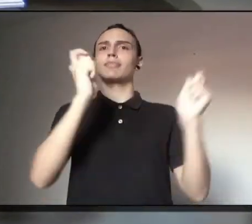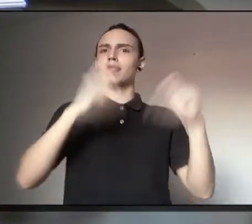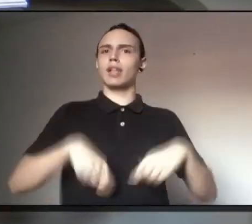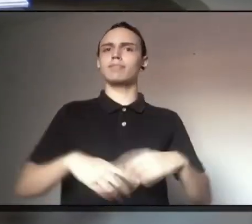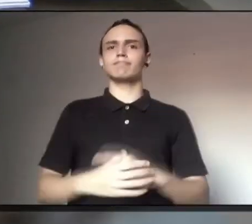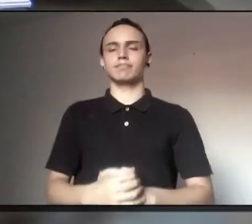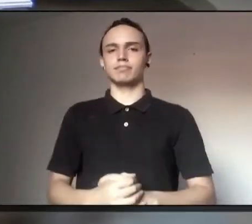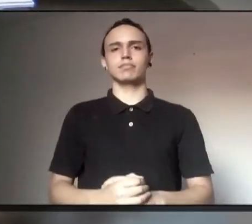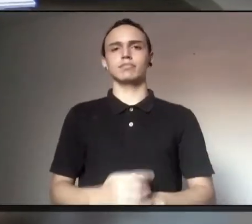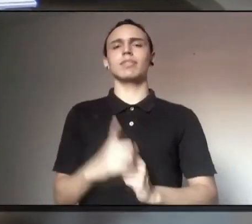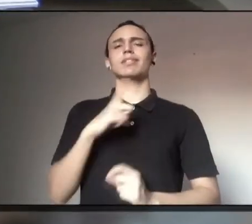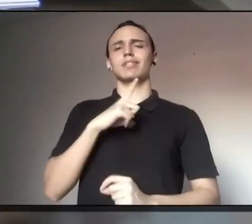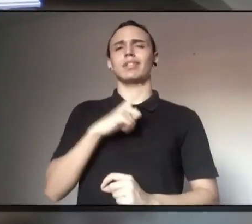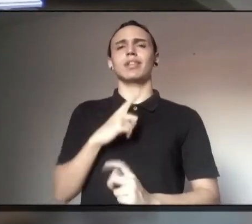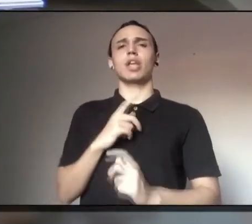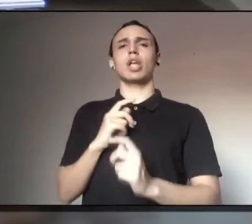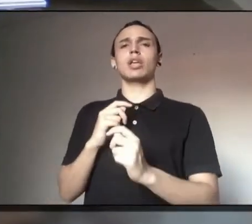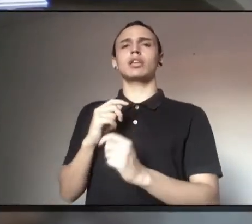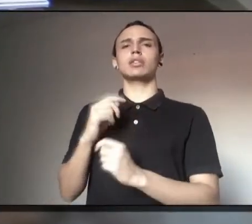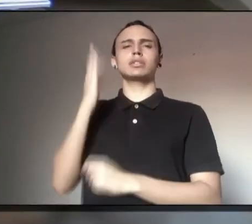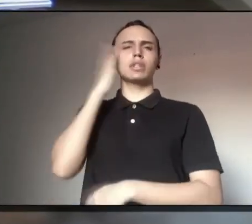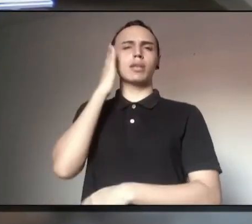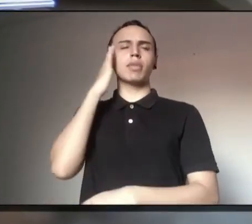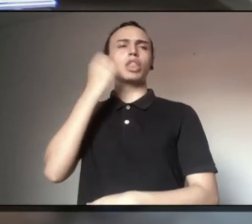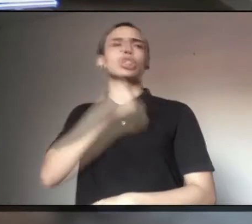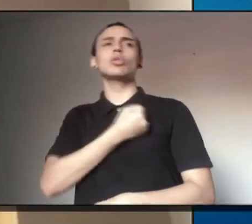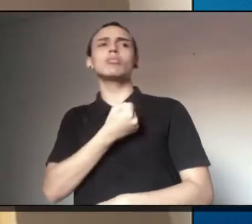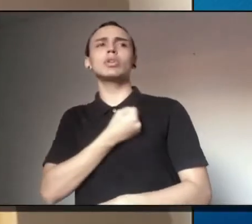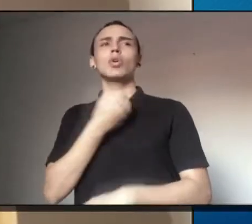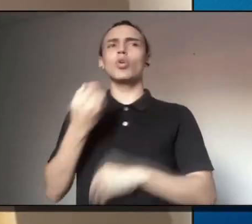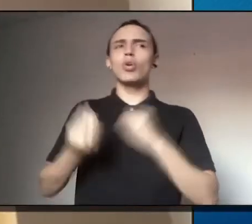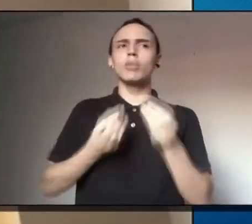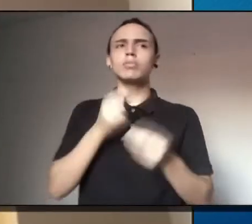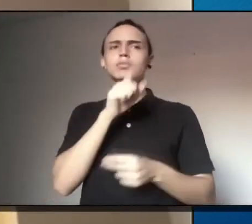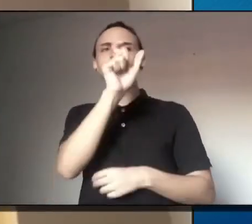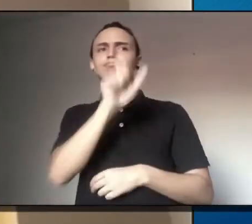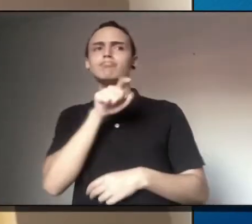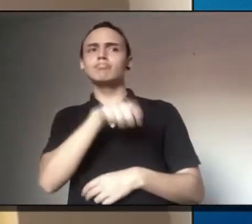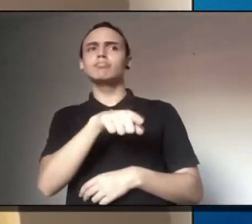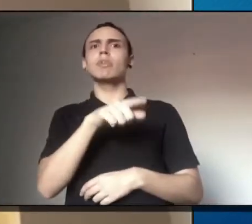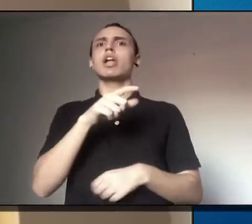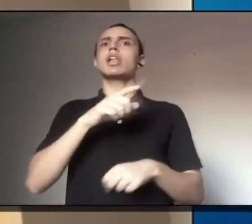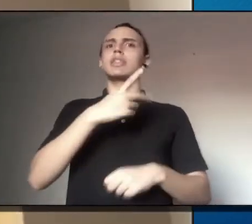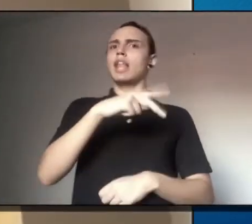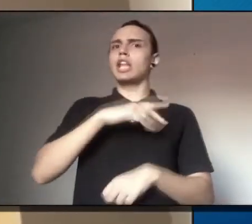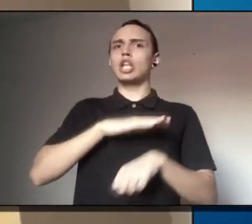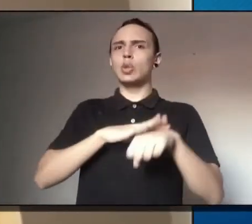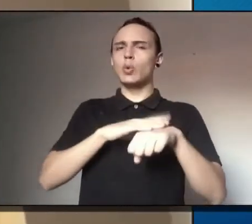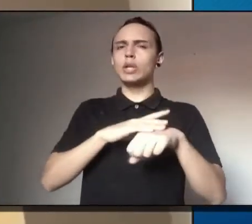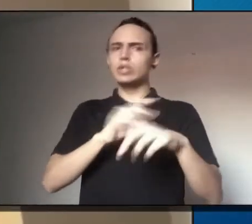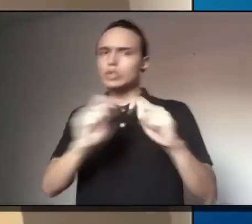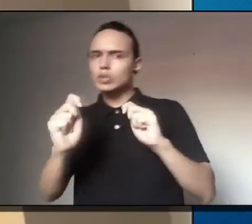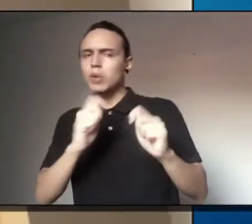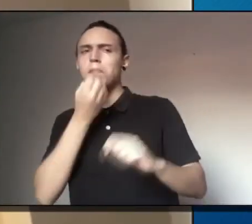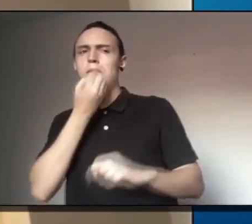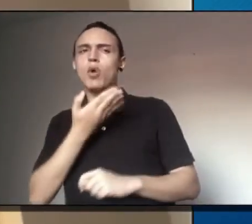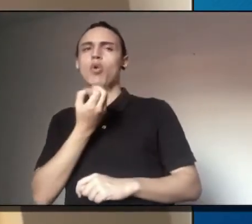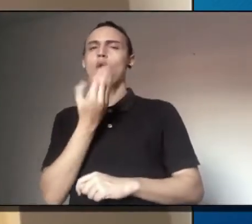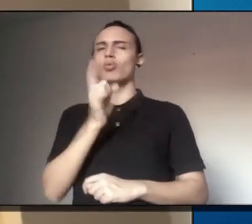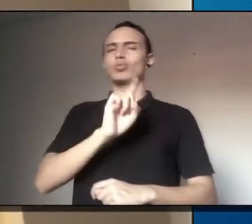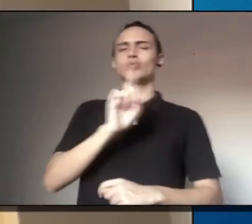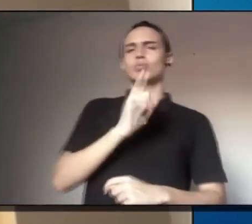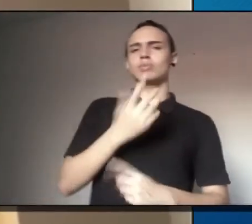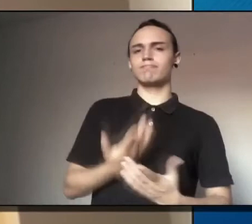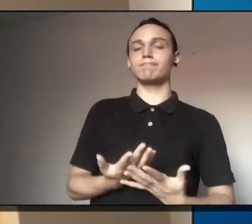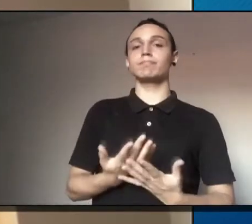gente tem grandes controles para saber se esse indivíduo está com uma doença bem controlada ou mal controlada.